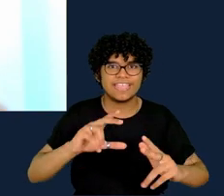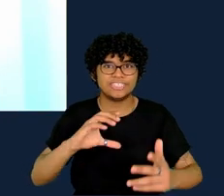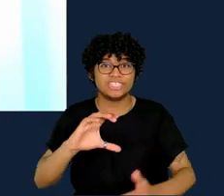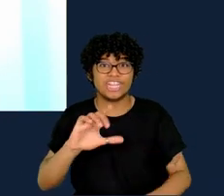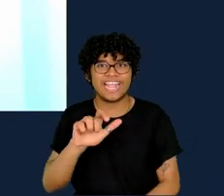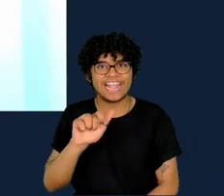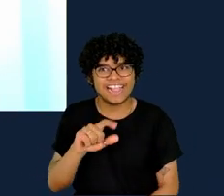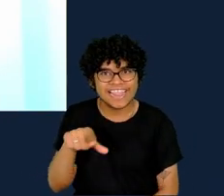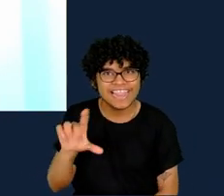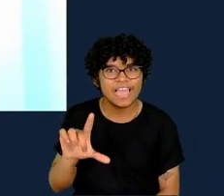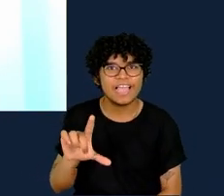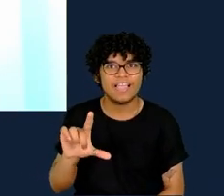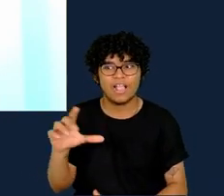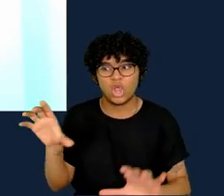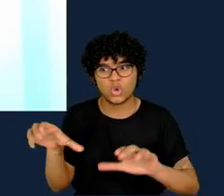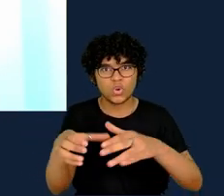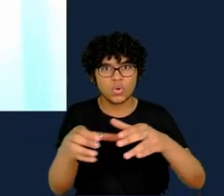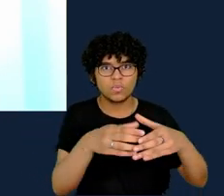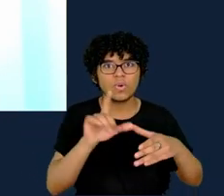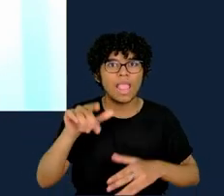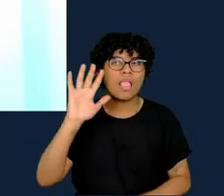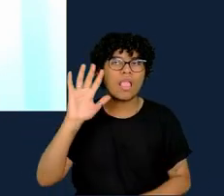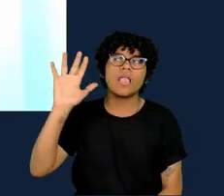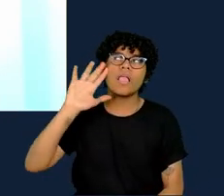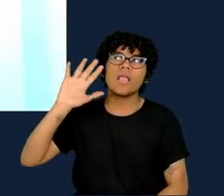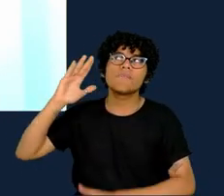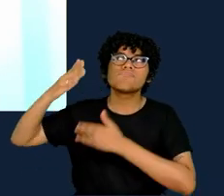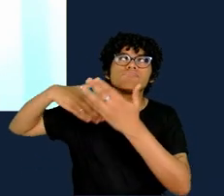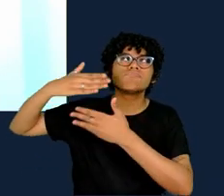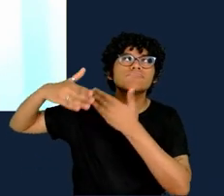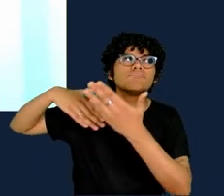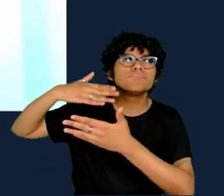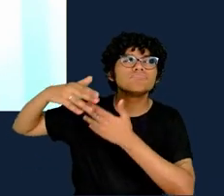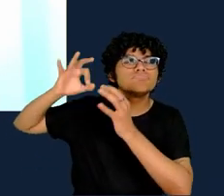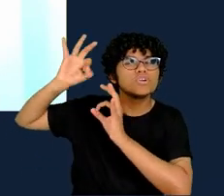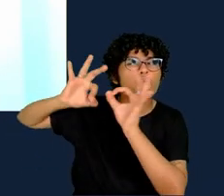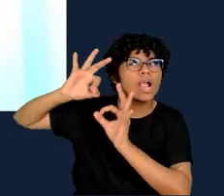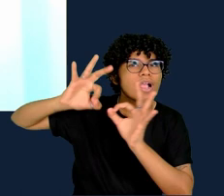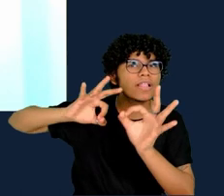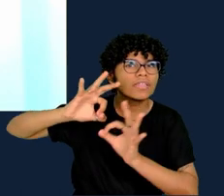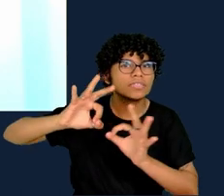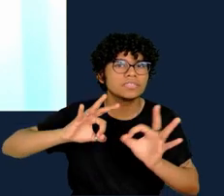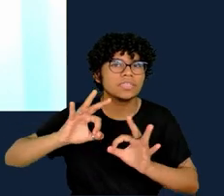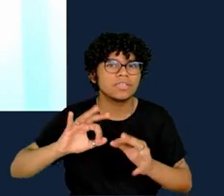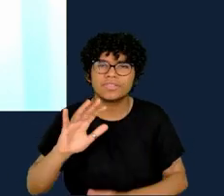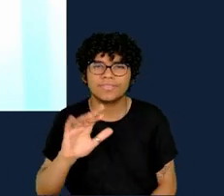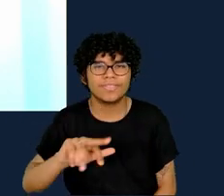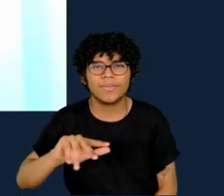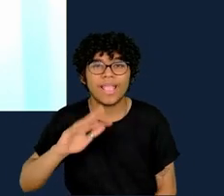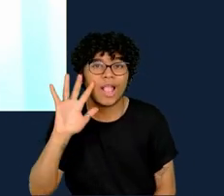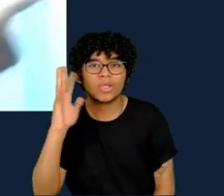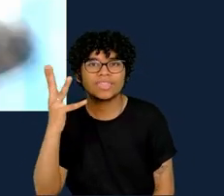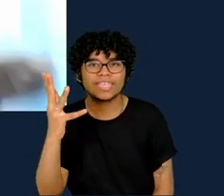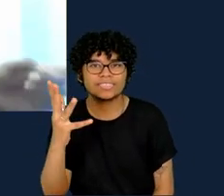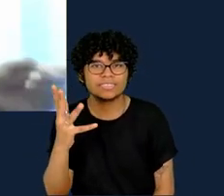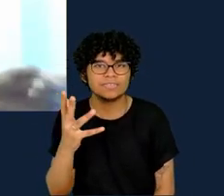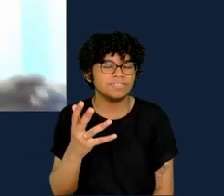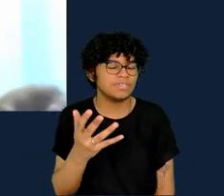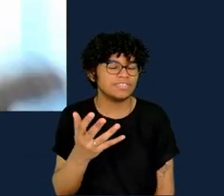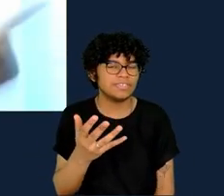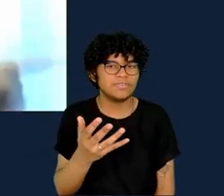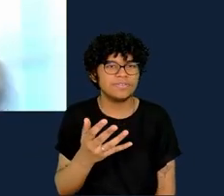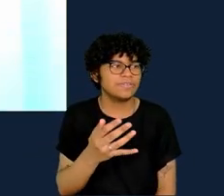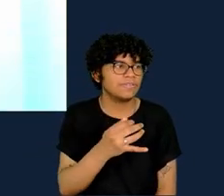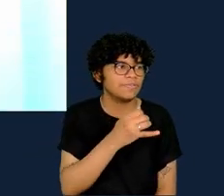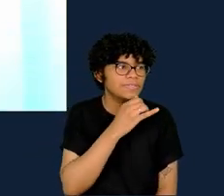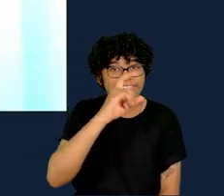pensado ao longo de todo o processo, né? Não é por acaso que as mulheres menstruam hoje, é porque dentro do processo